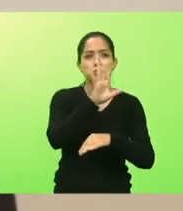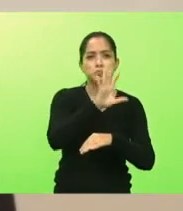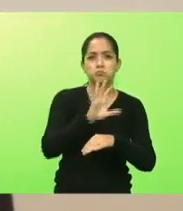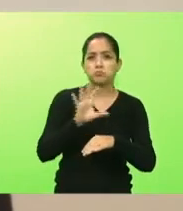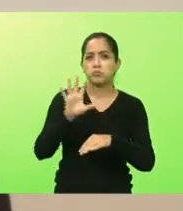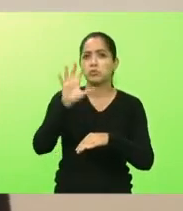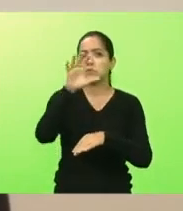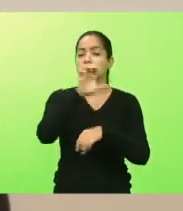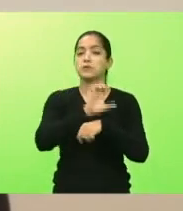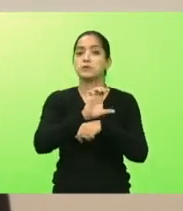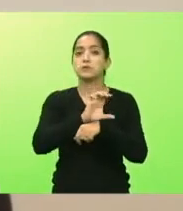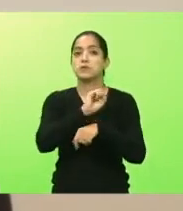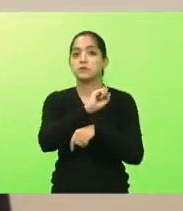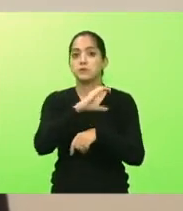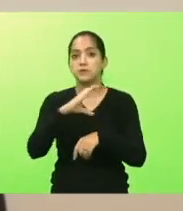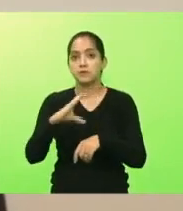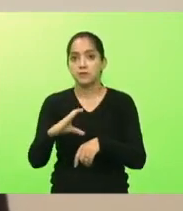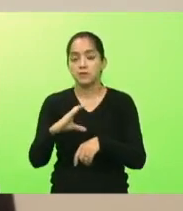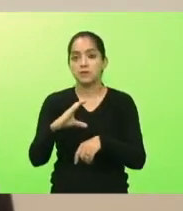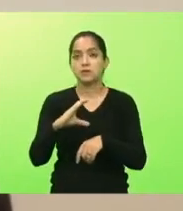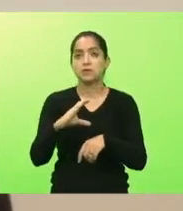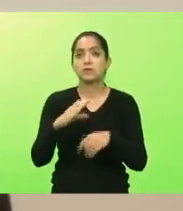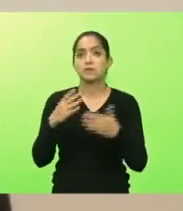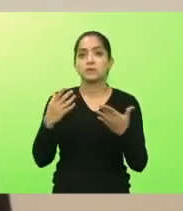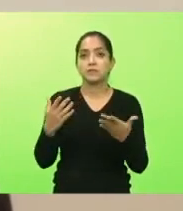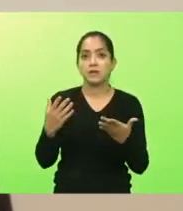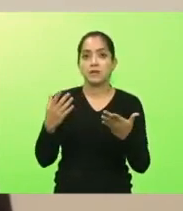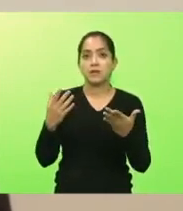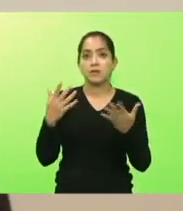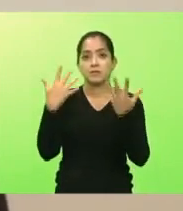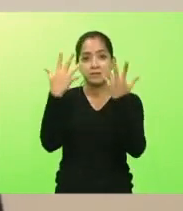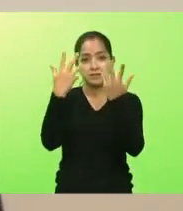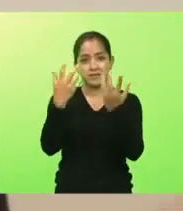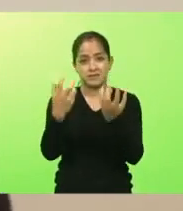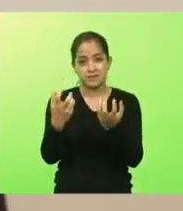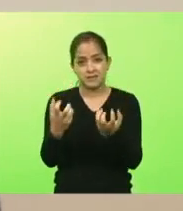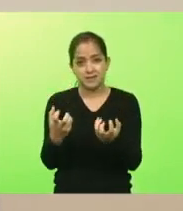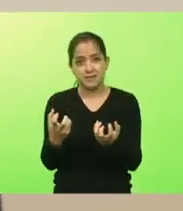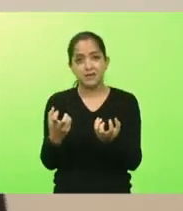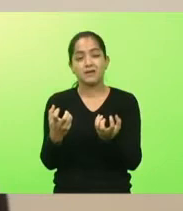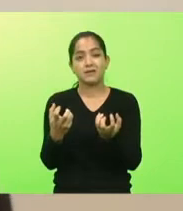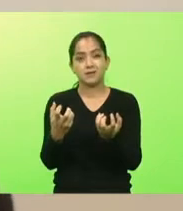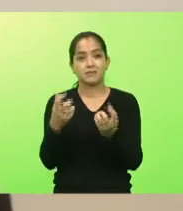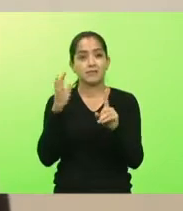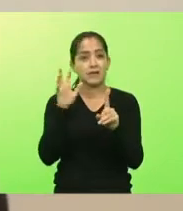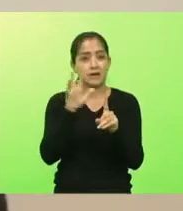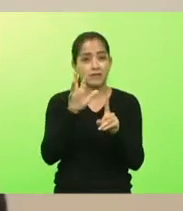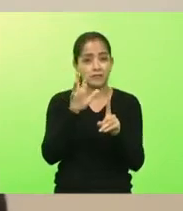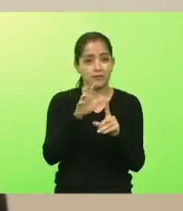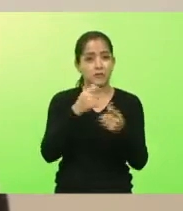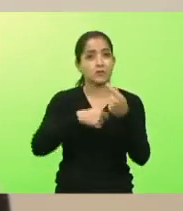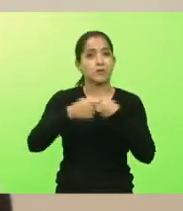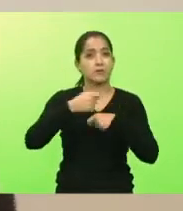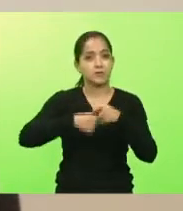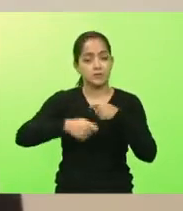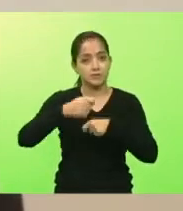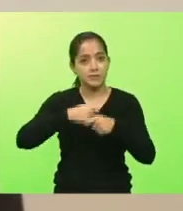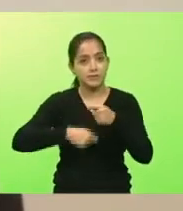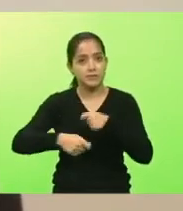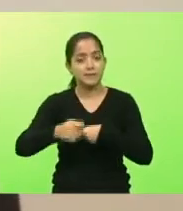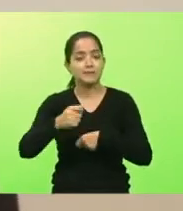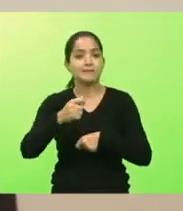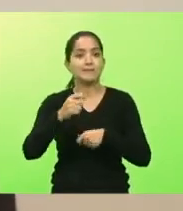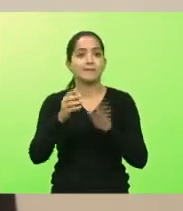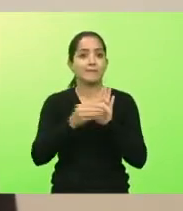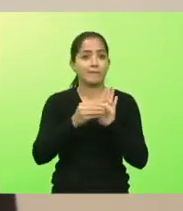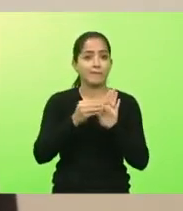Catarina, essa, primeiro, a estiagem, que afetou drasticamente a economia da nossa região, em